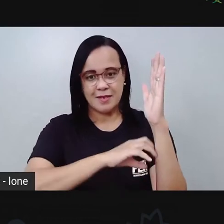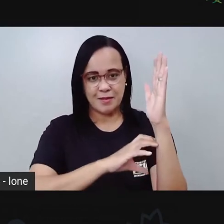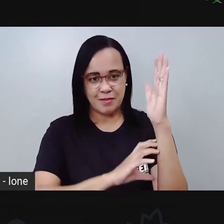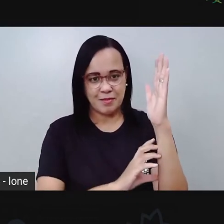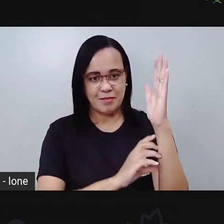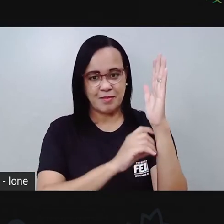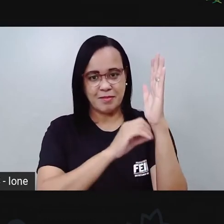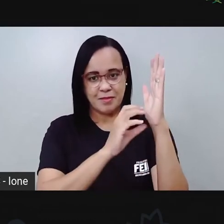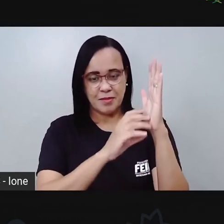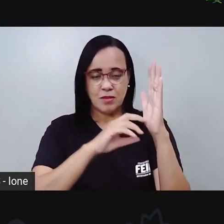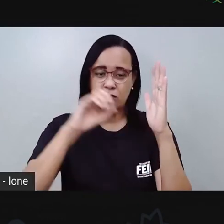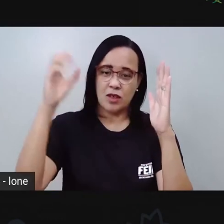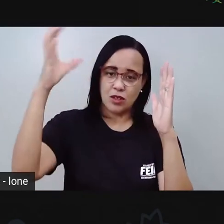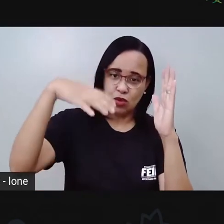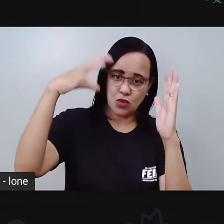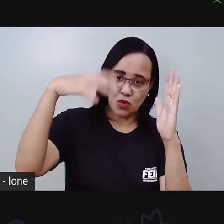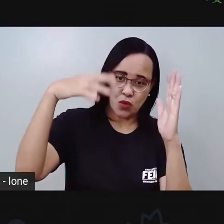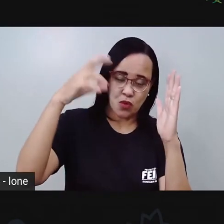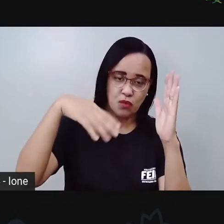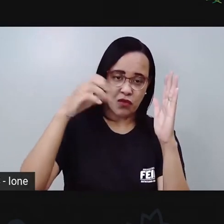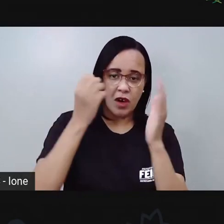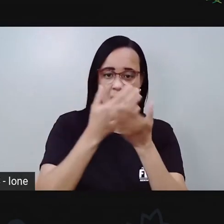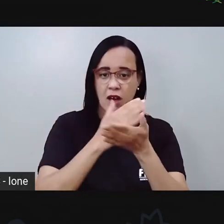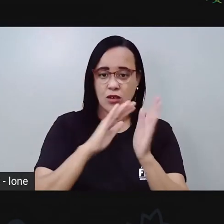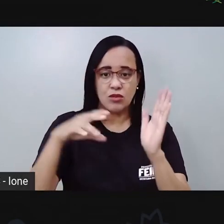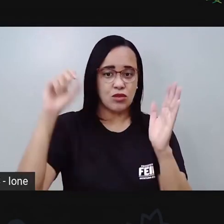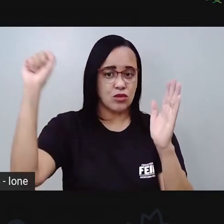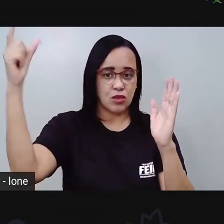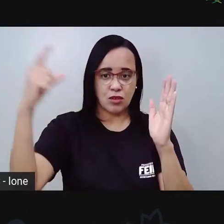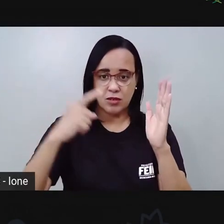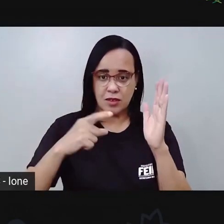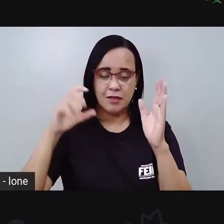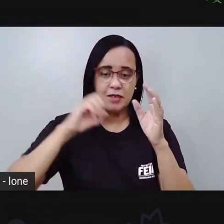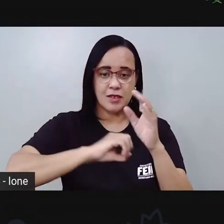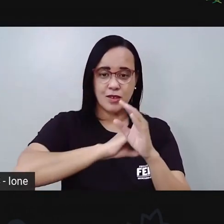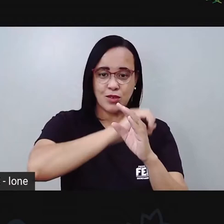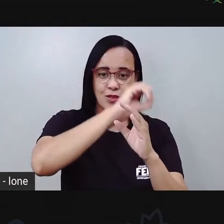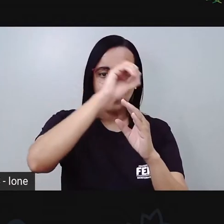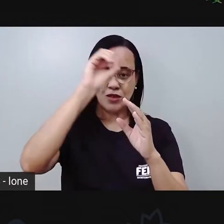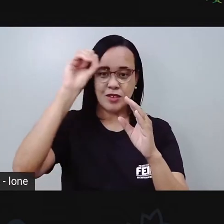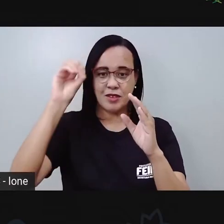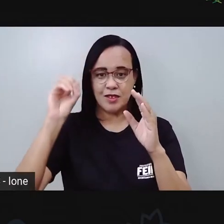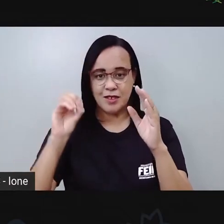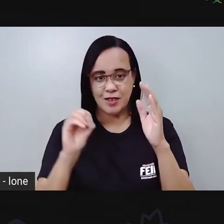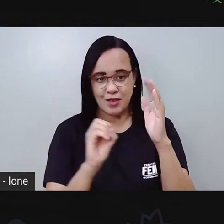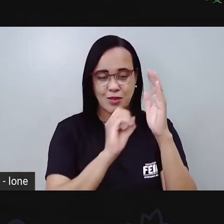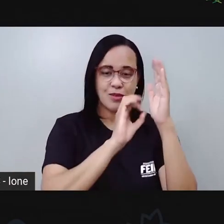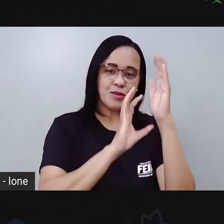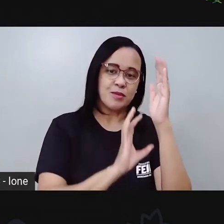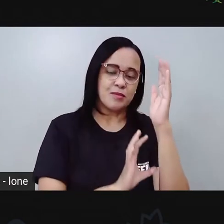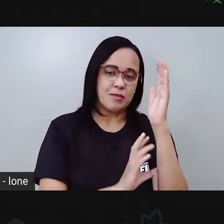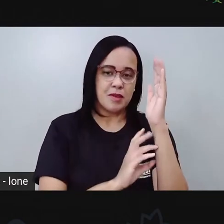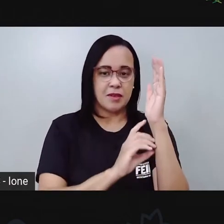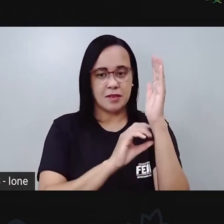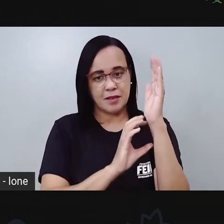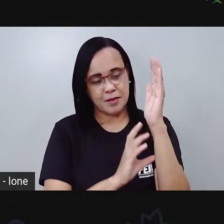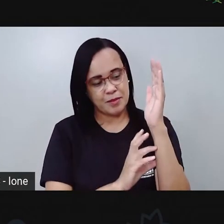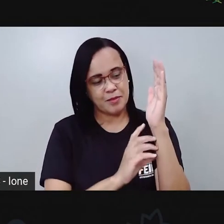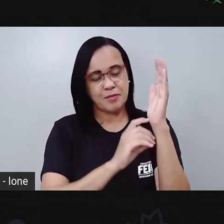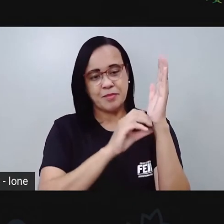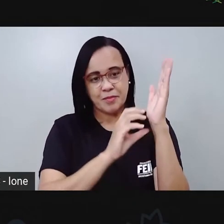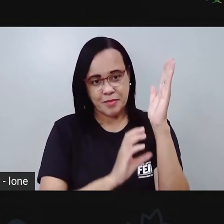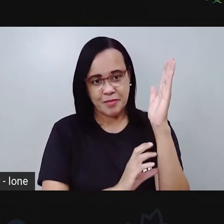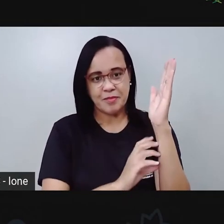já passou a chuva o sol já vem surgindo e